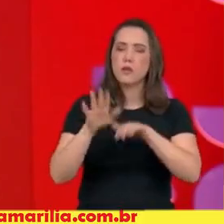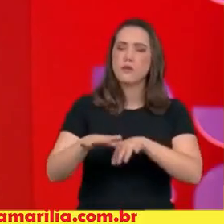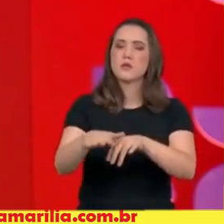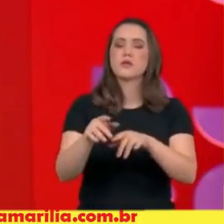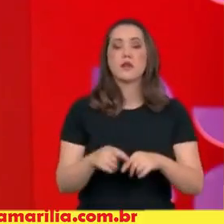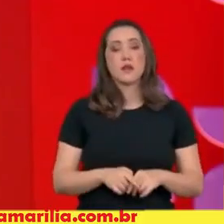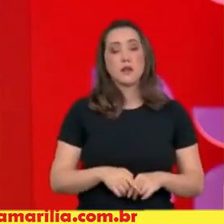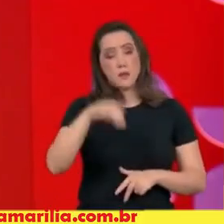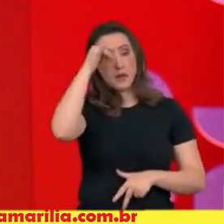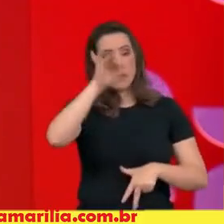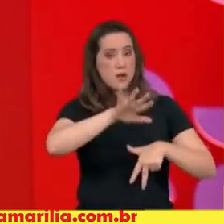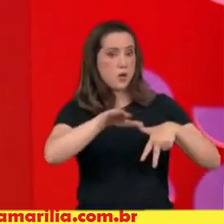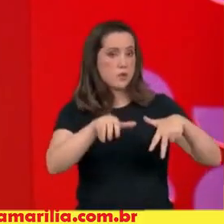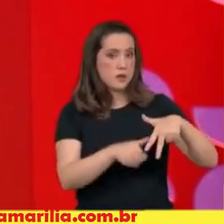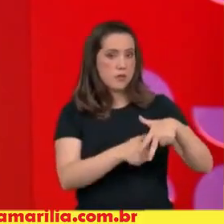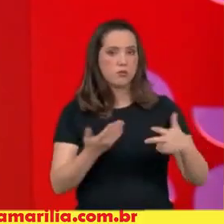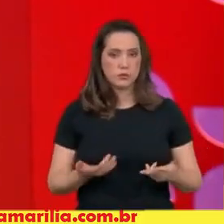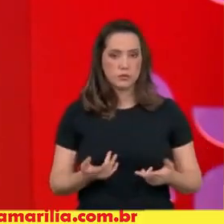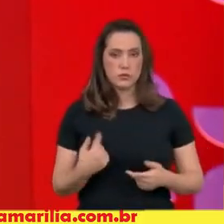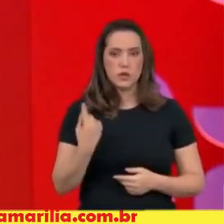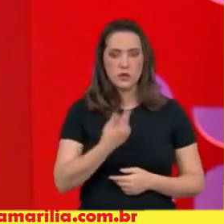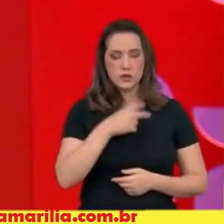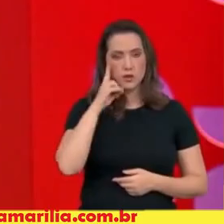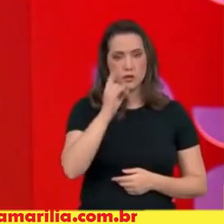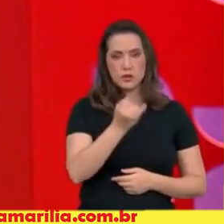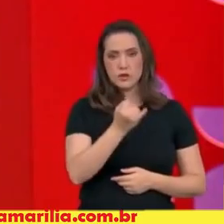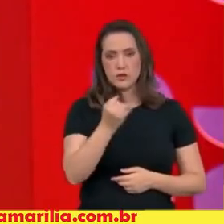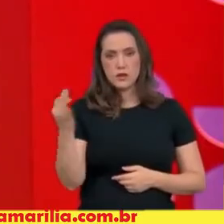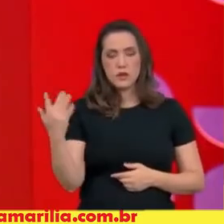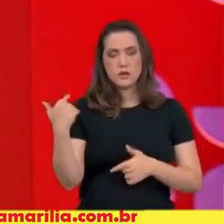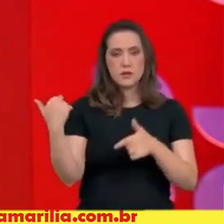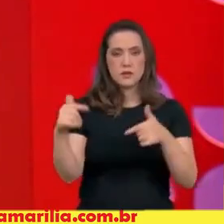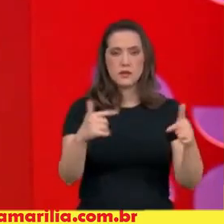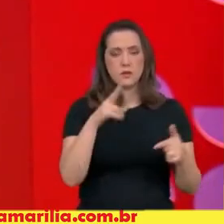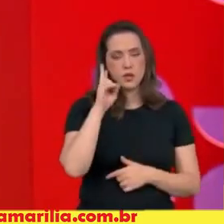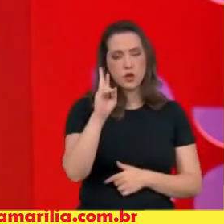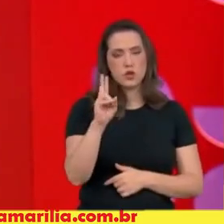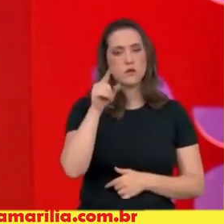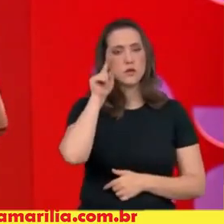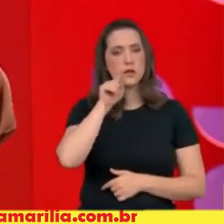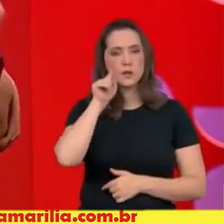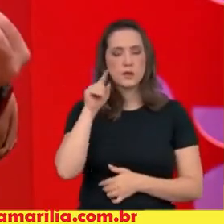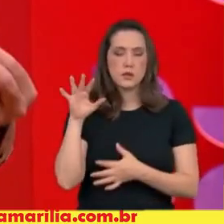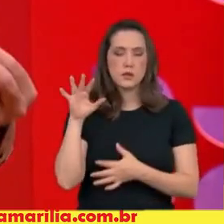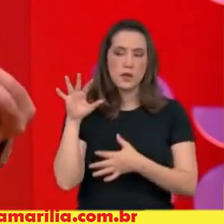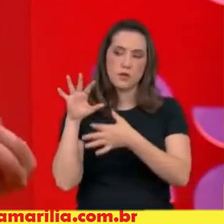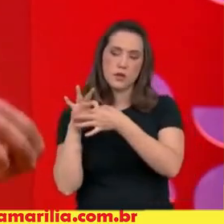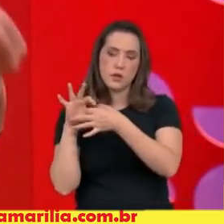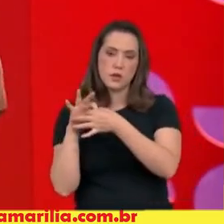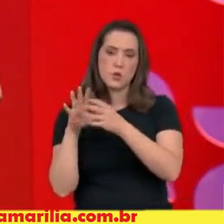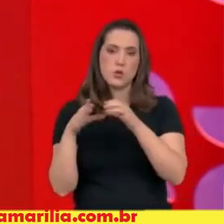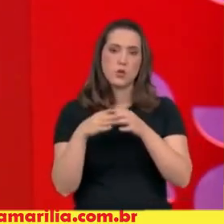pelas revelações da Vaza Jato, da Operação Spoofing, que os Estados Unidos estavam muito próximos da Lava Jato, os agentes do